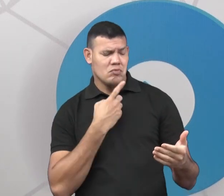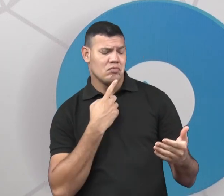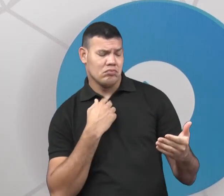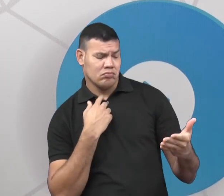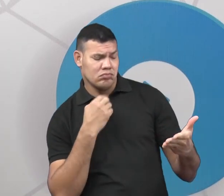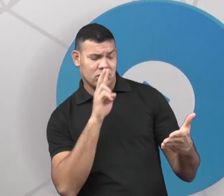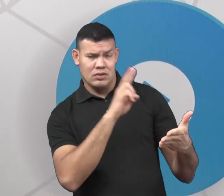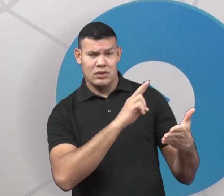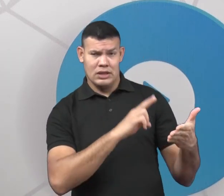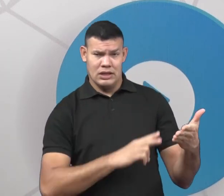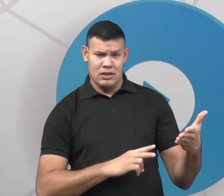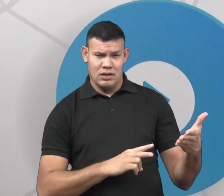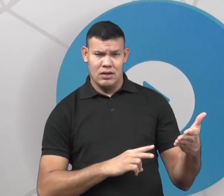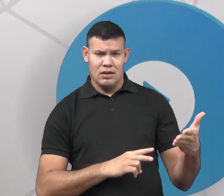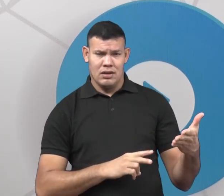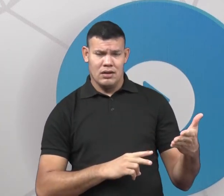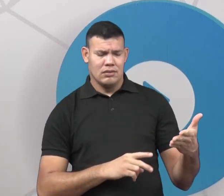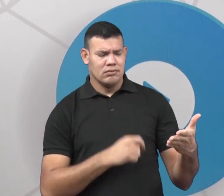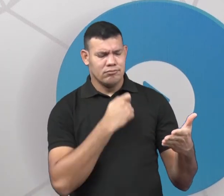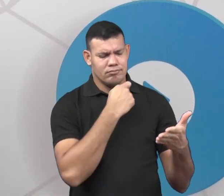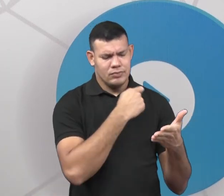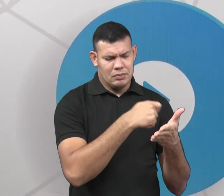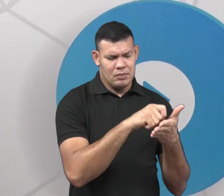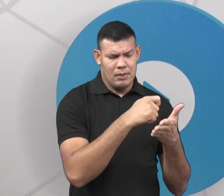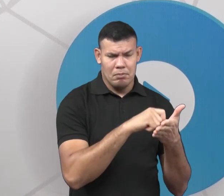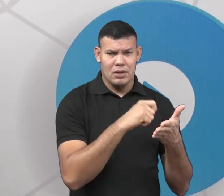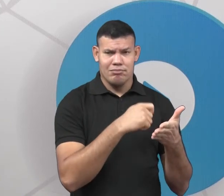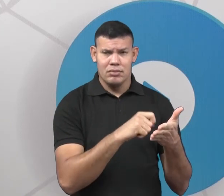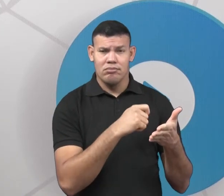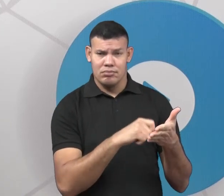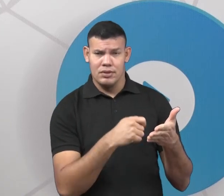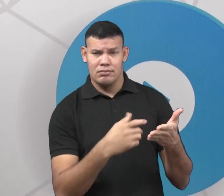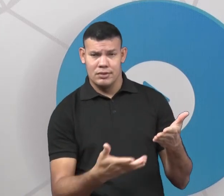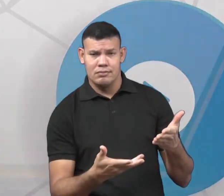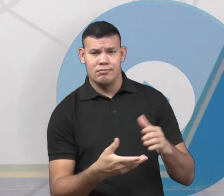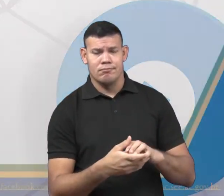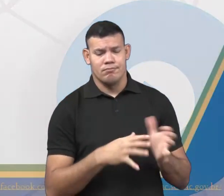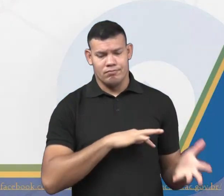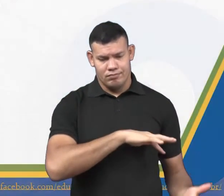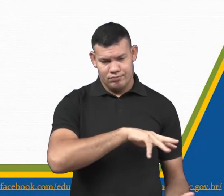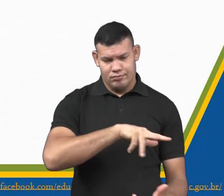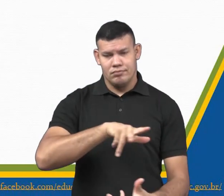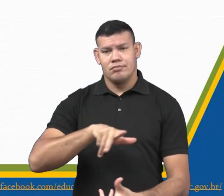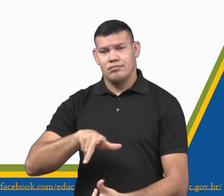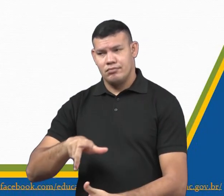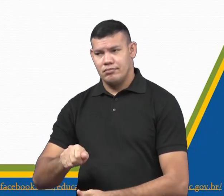ajudará o produtor do texto a se colocar de uma maneira mais global.